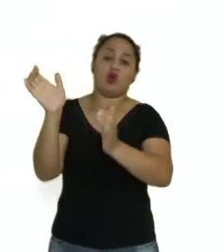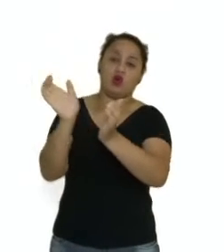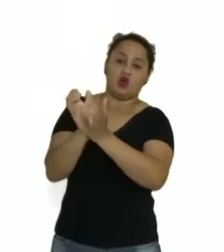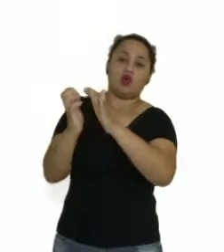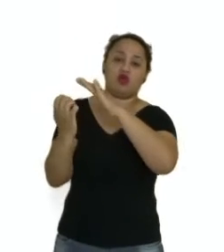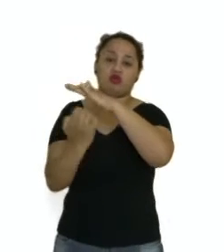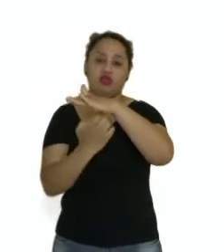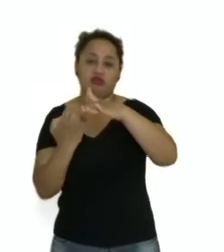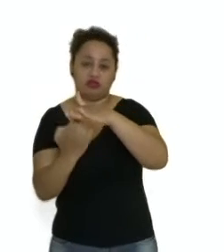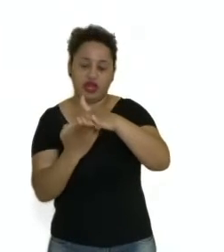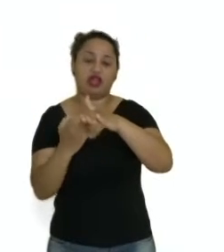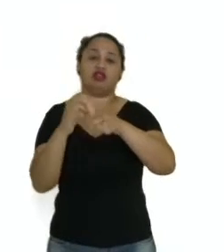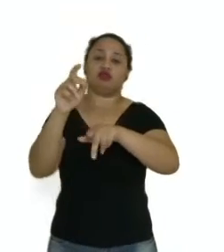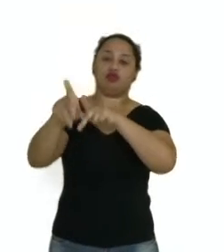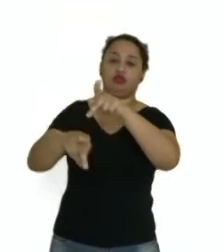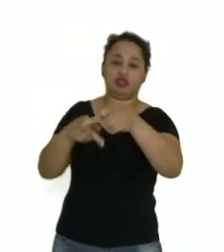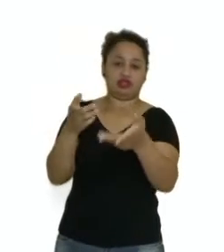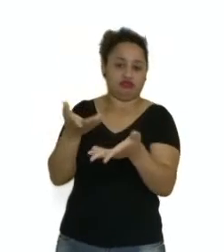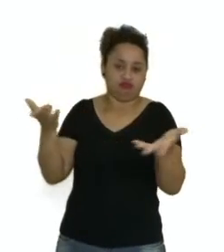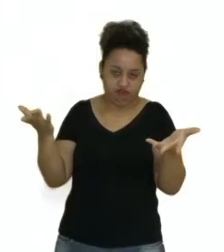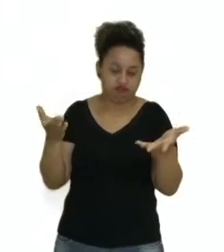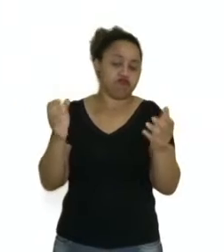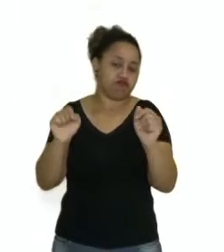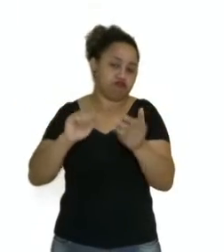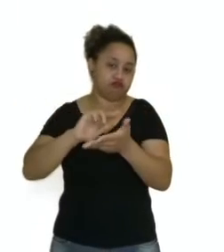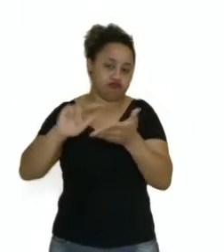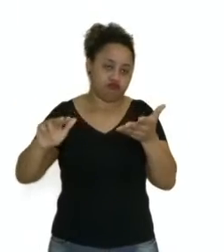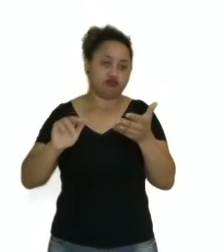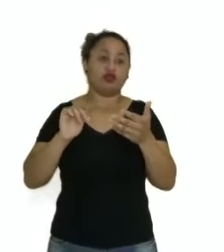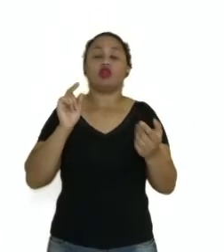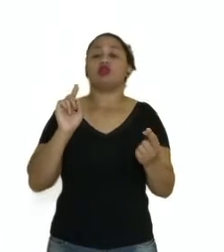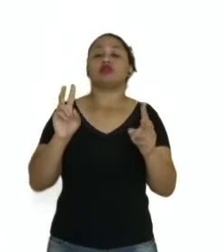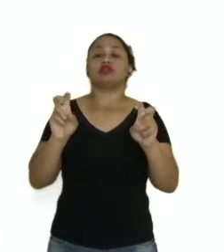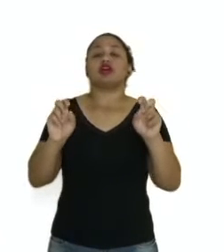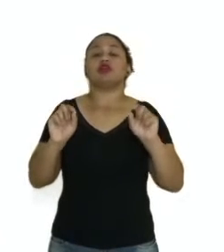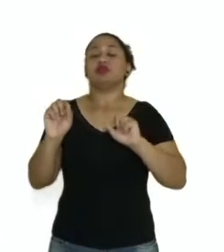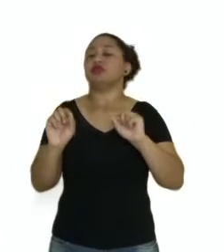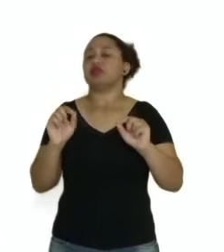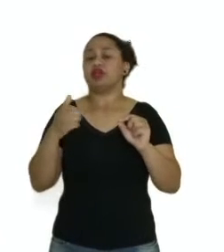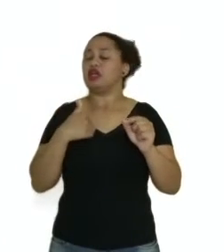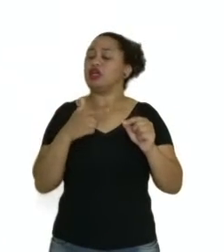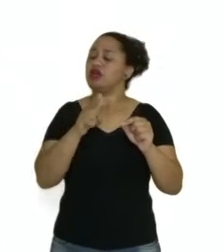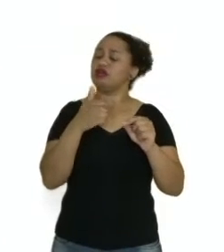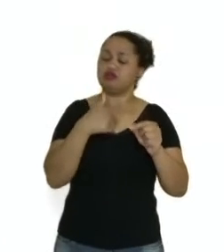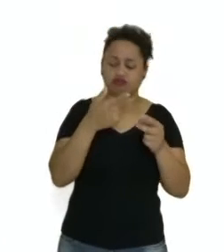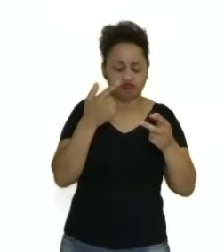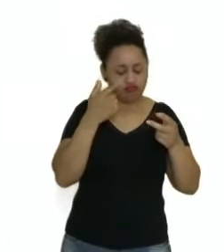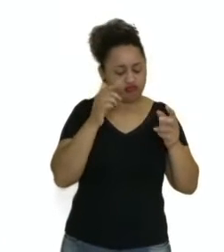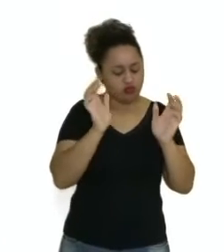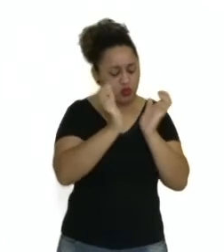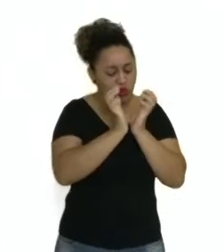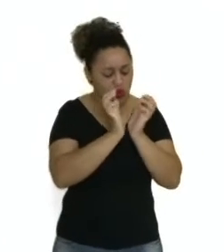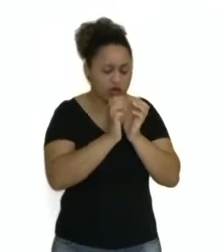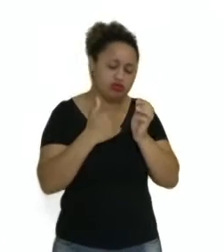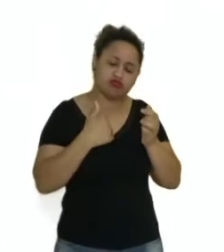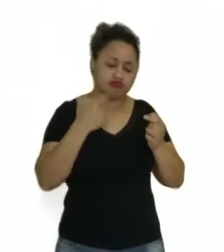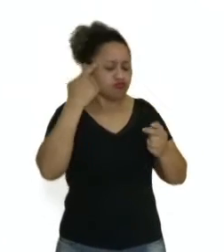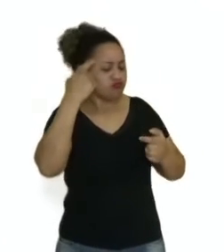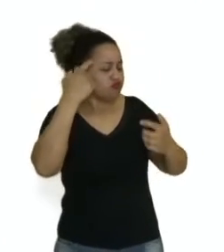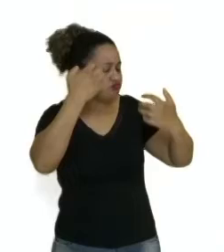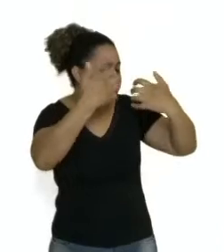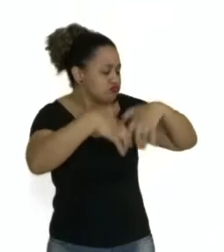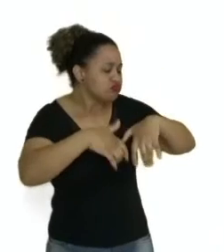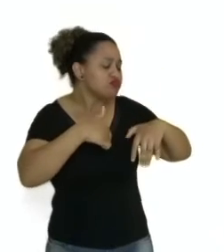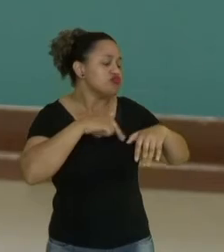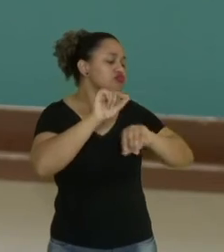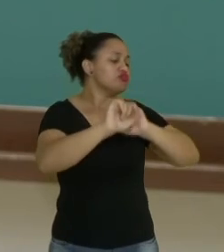população diretamente envolvidos. Em situação ou assunto o quê? Controverso, de interesse coletivo, buscando